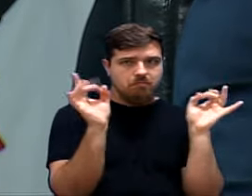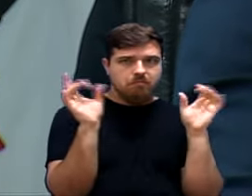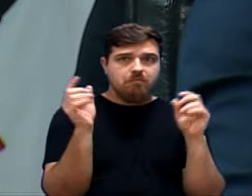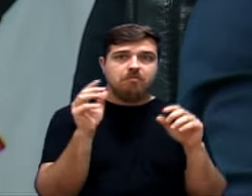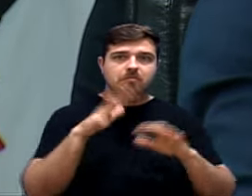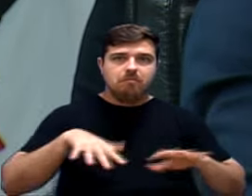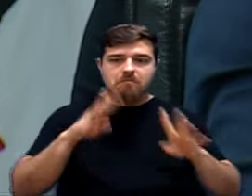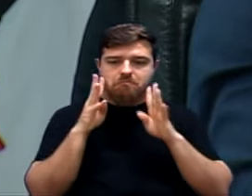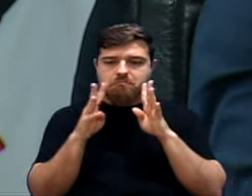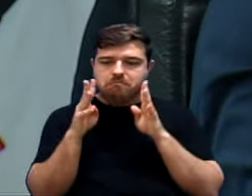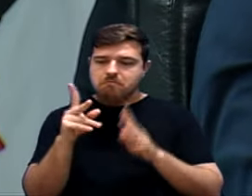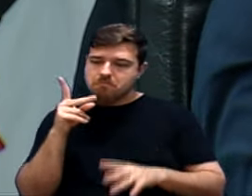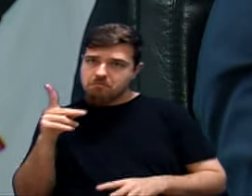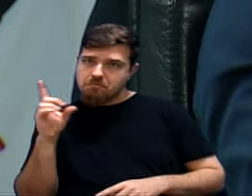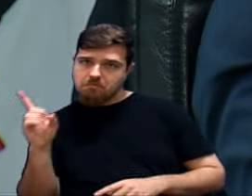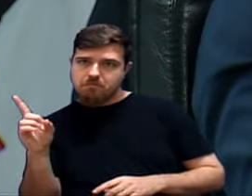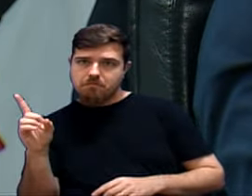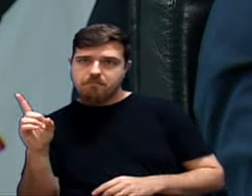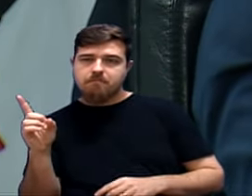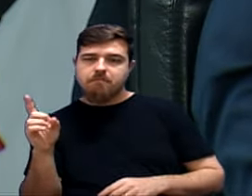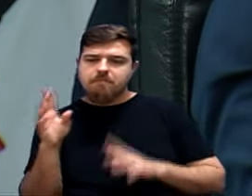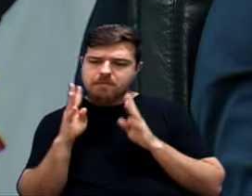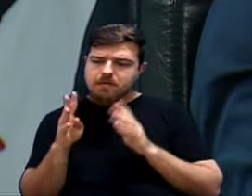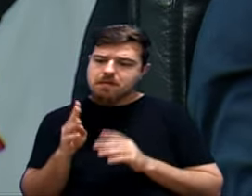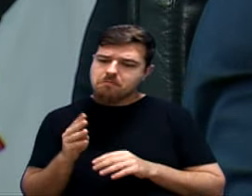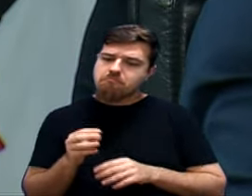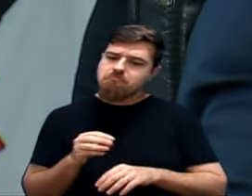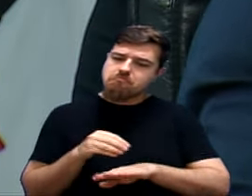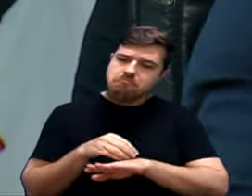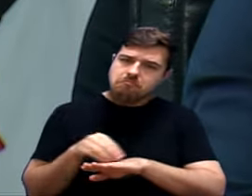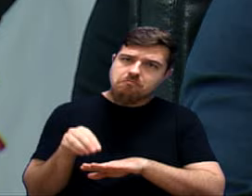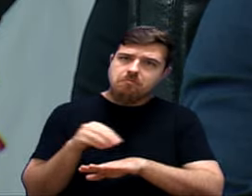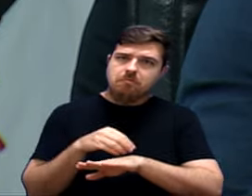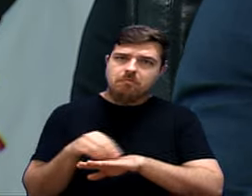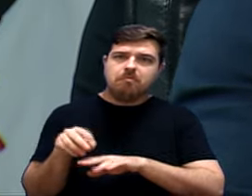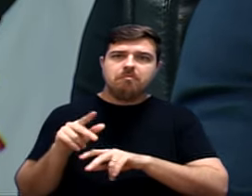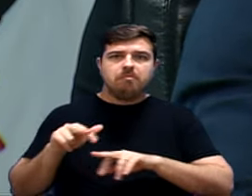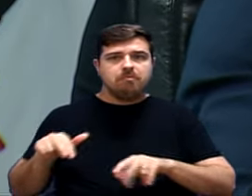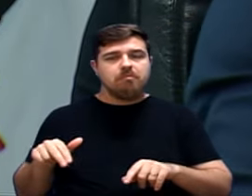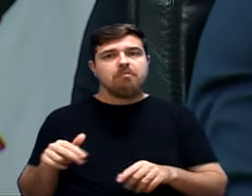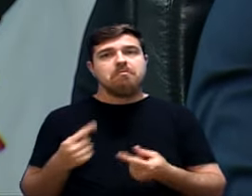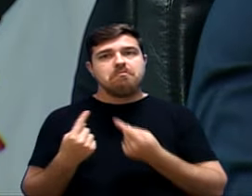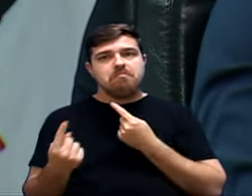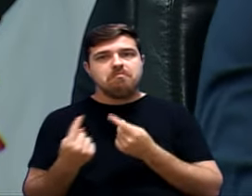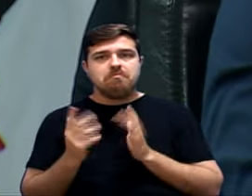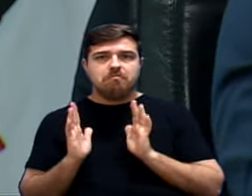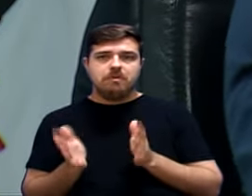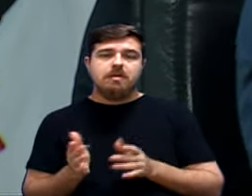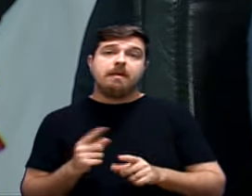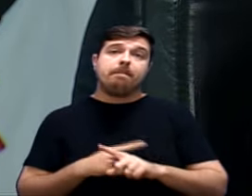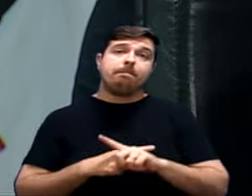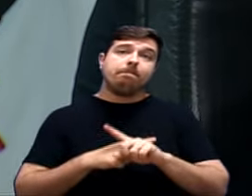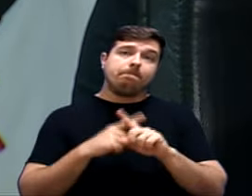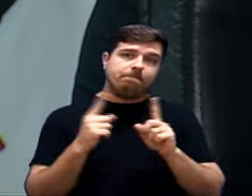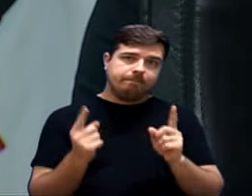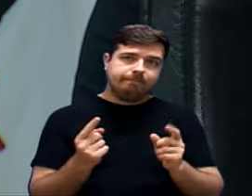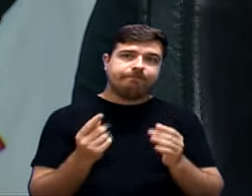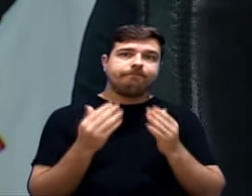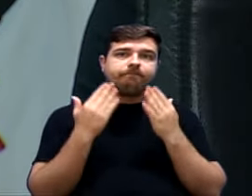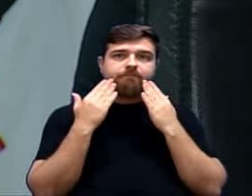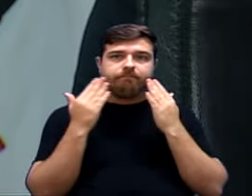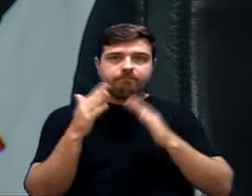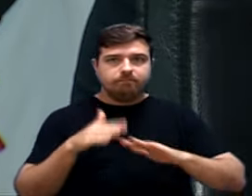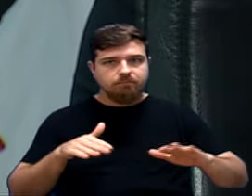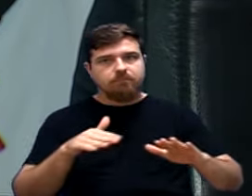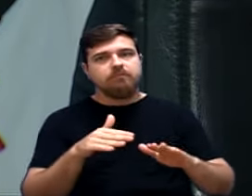diretor procurando eh dar as nossas opções as nossas indicações estamos tratando disso mas fica aqui ao Glauco